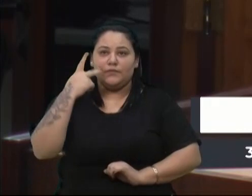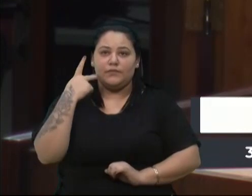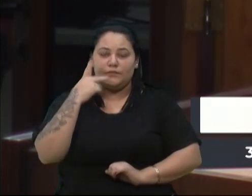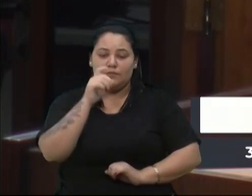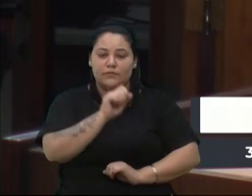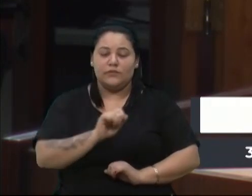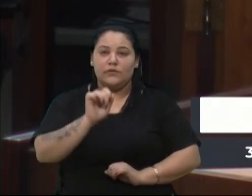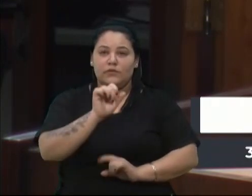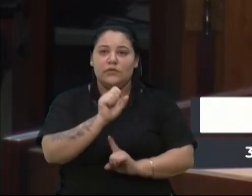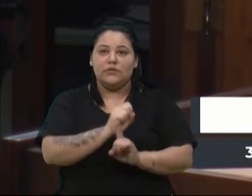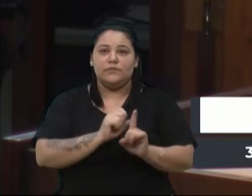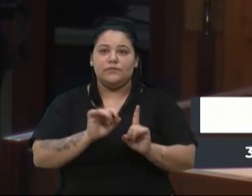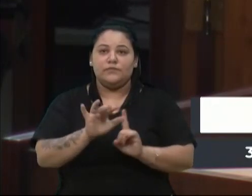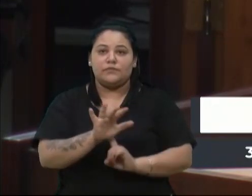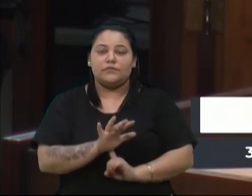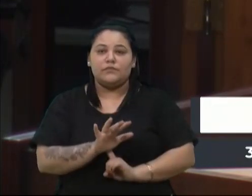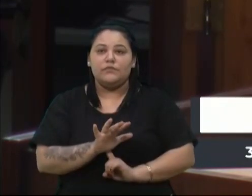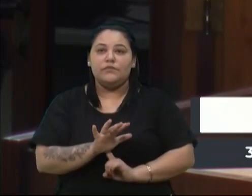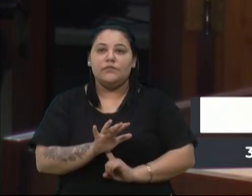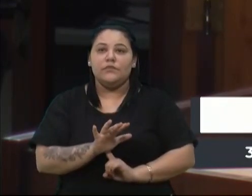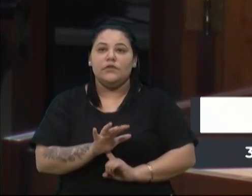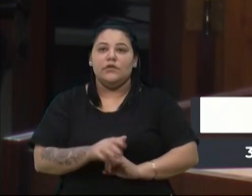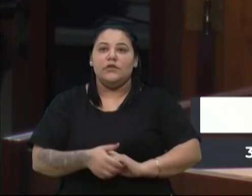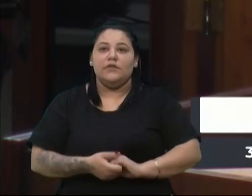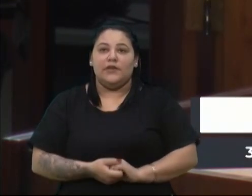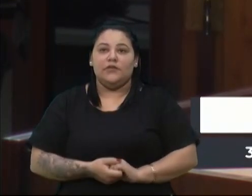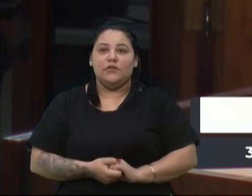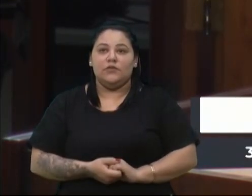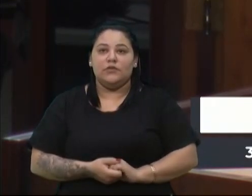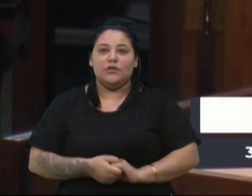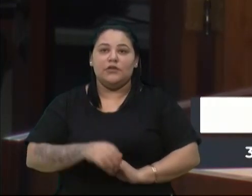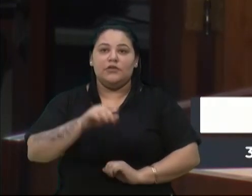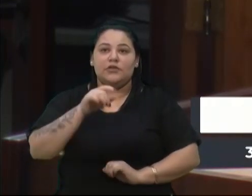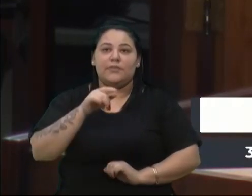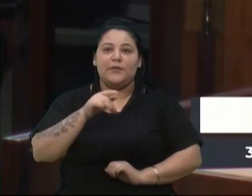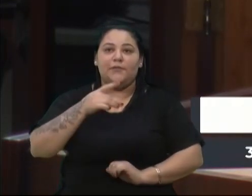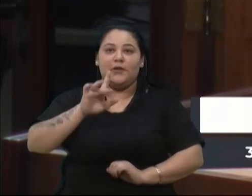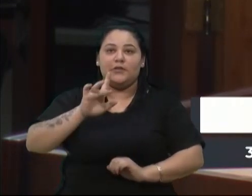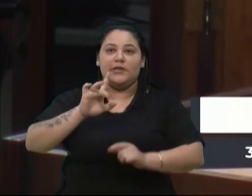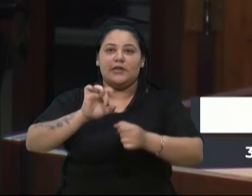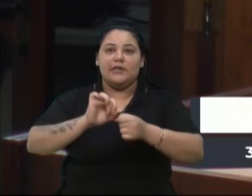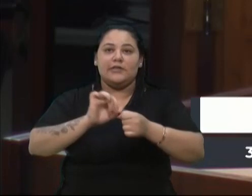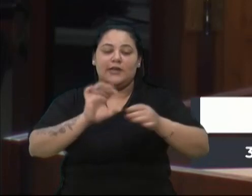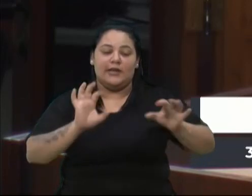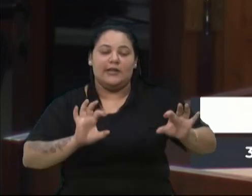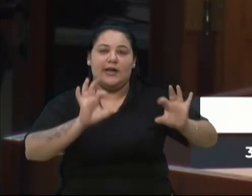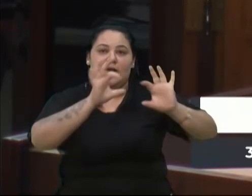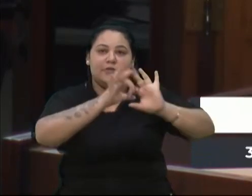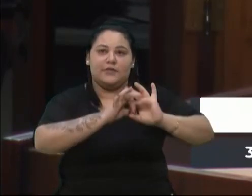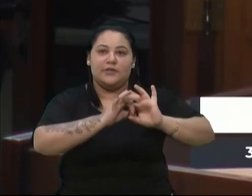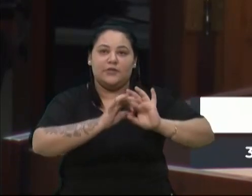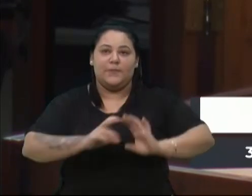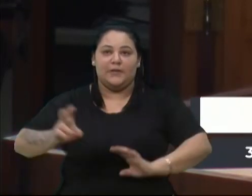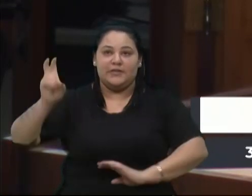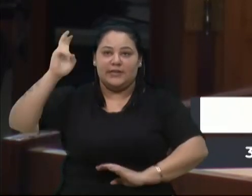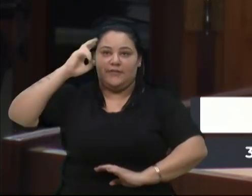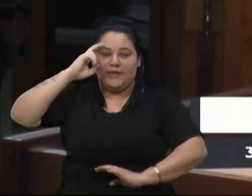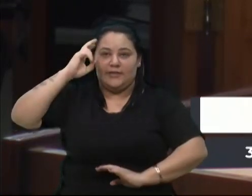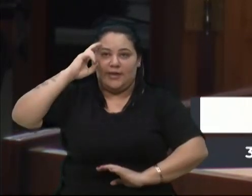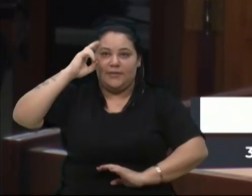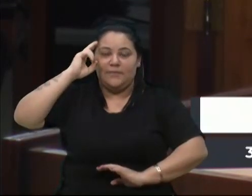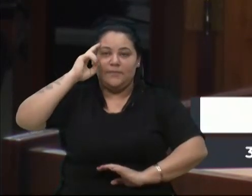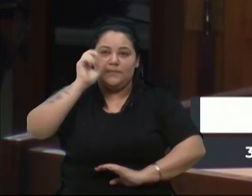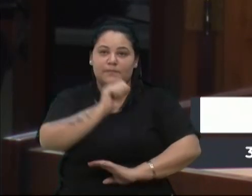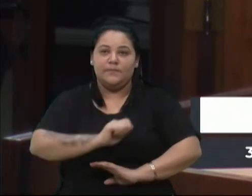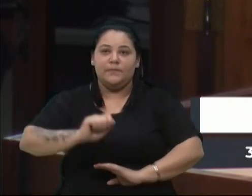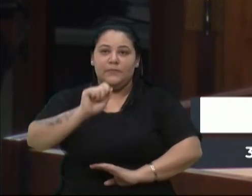é fundamental para a transformação social, que liga a cultura, a assistência social e